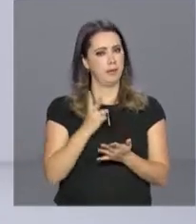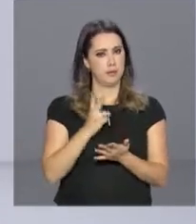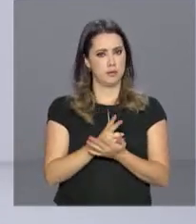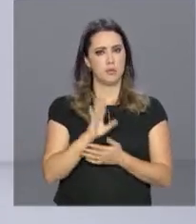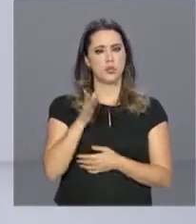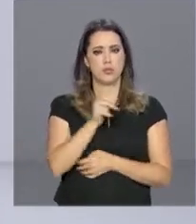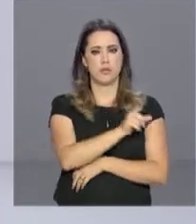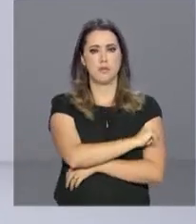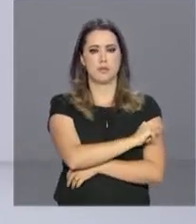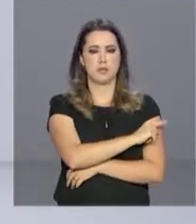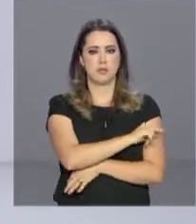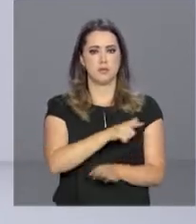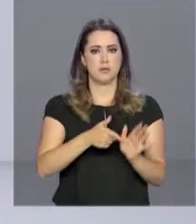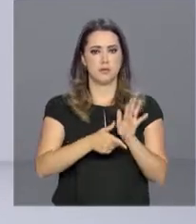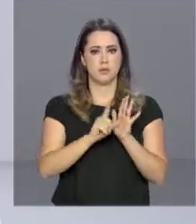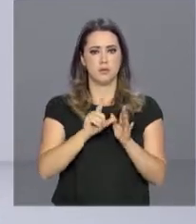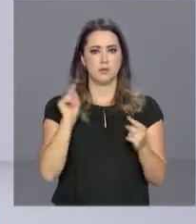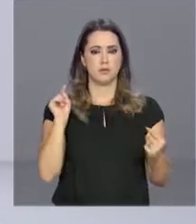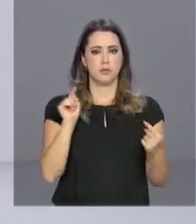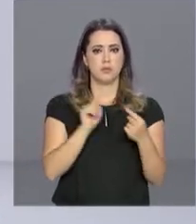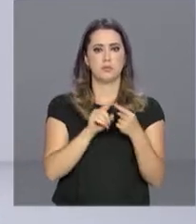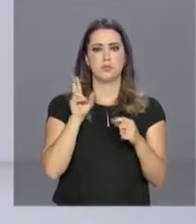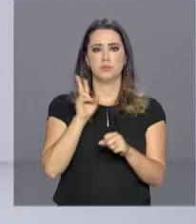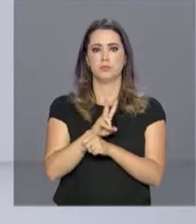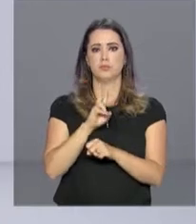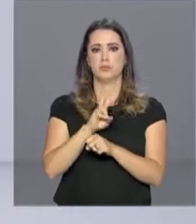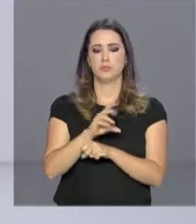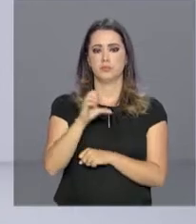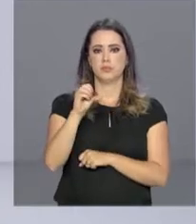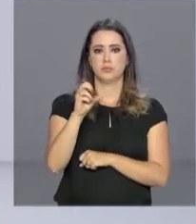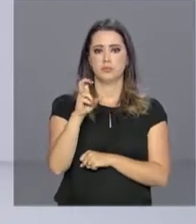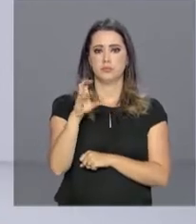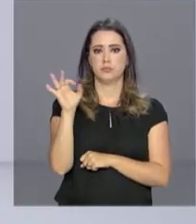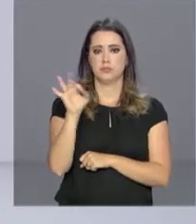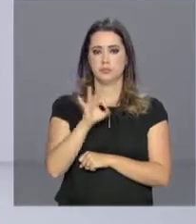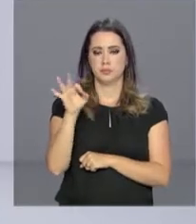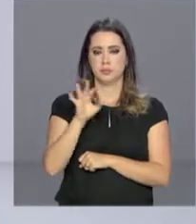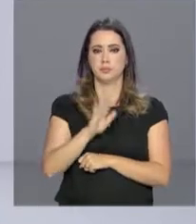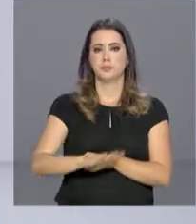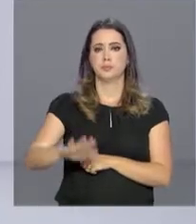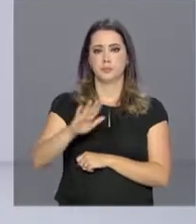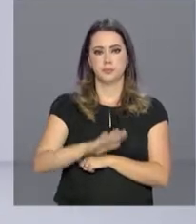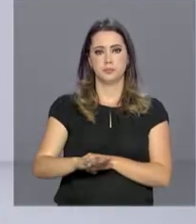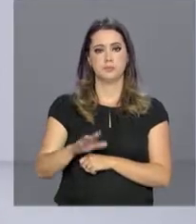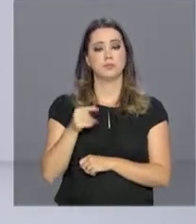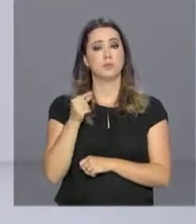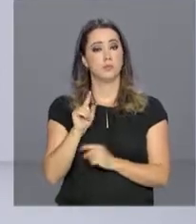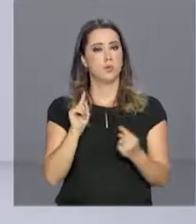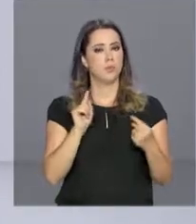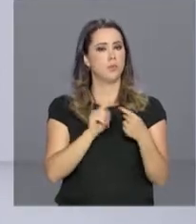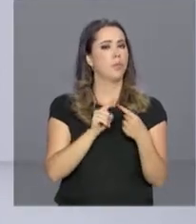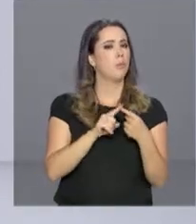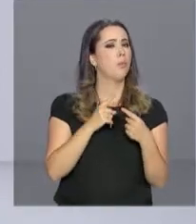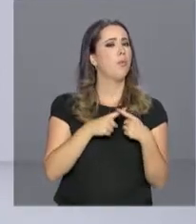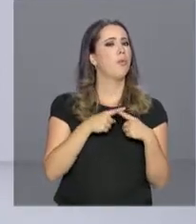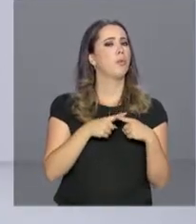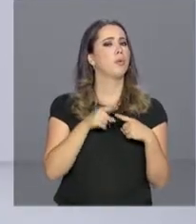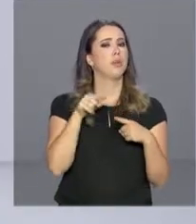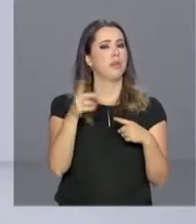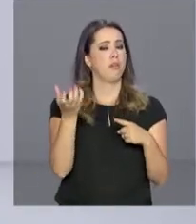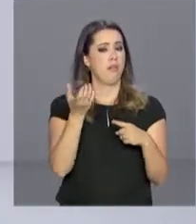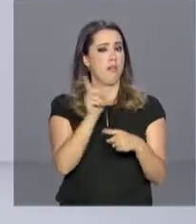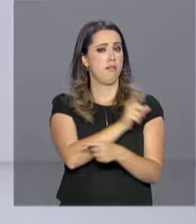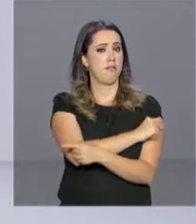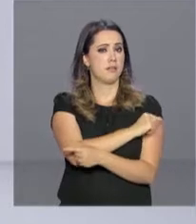tem 1 tomado a vacina anteriormente a meta é imunizar 95% dessas crianças entre os motivos para a vacinação